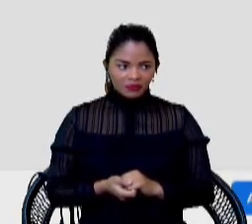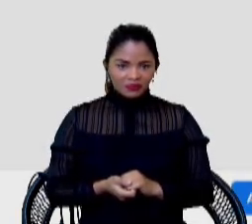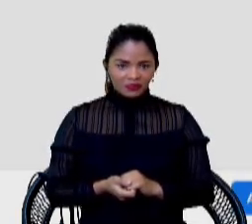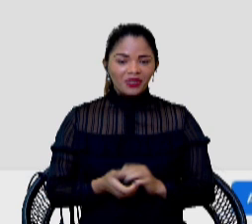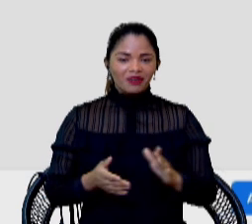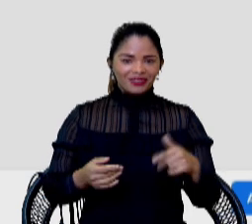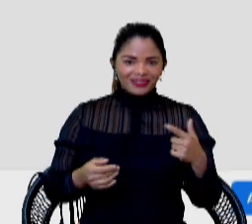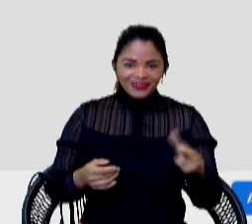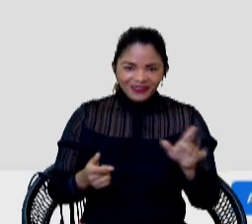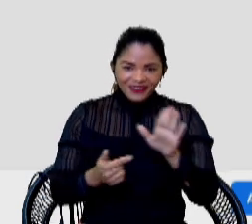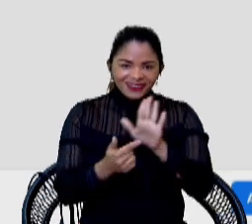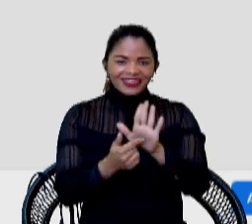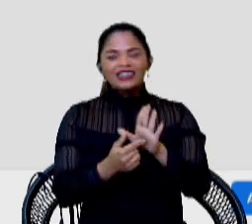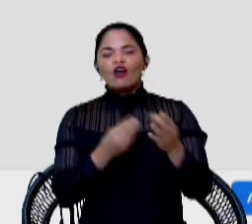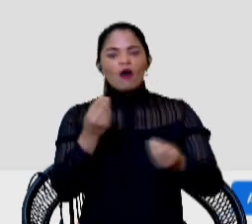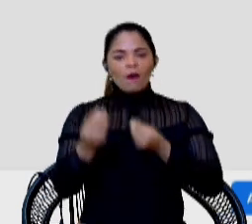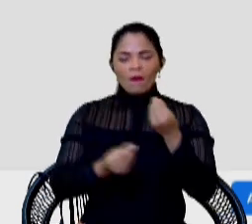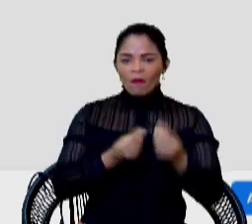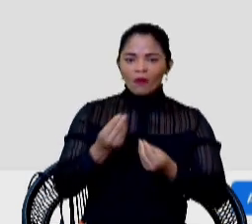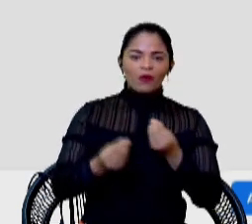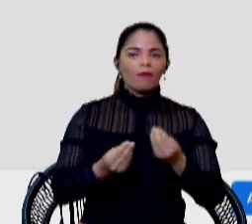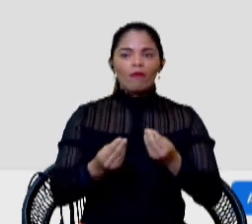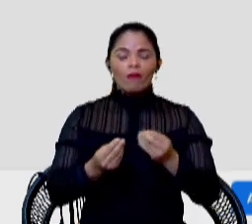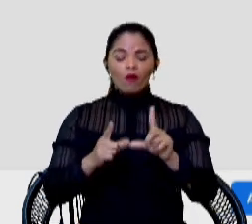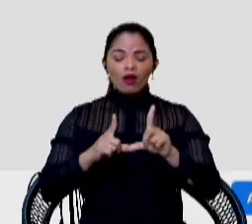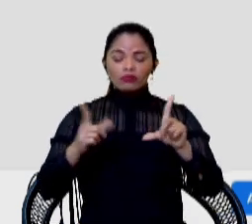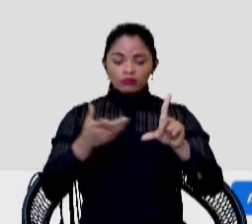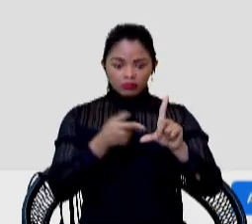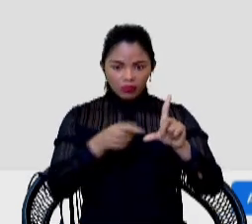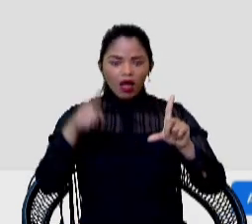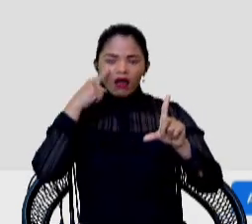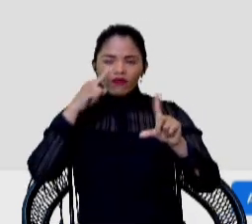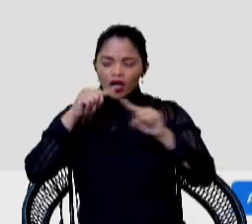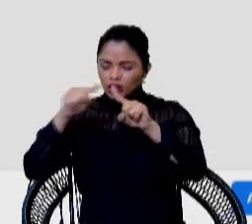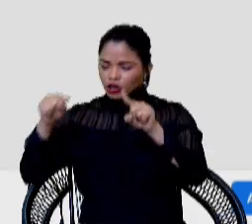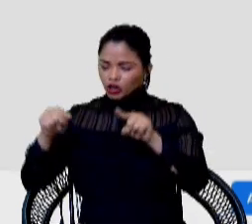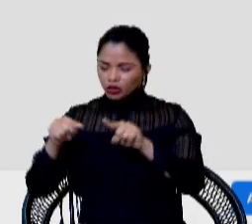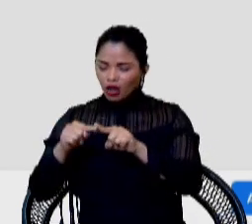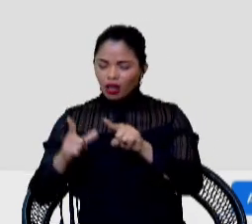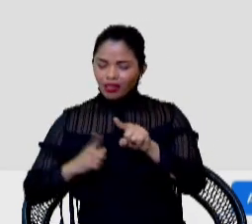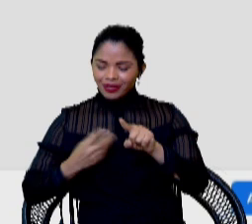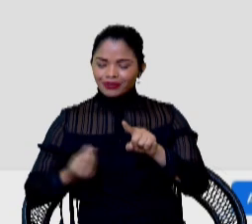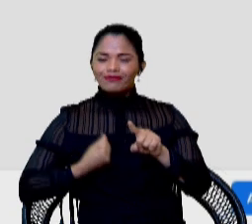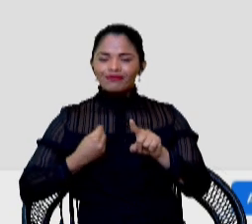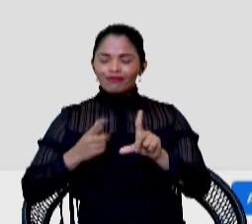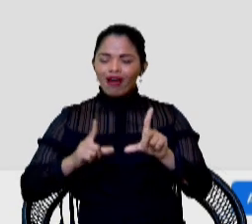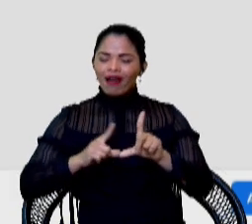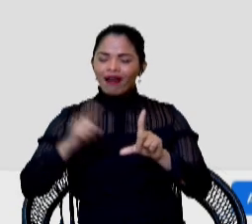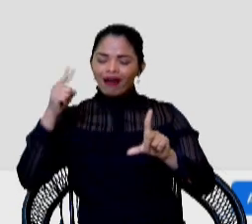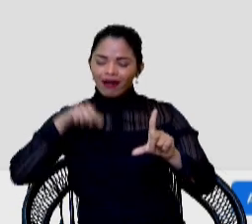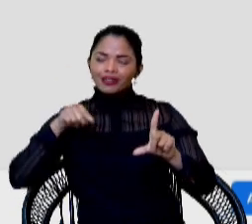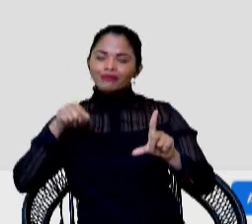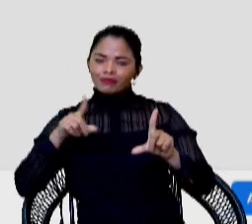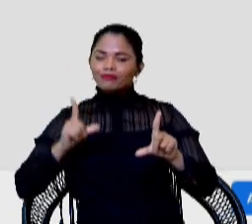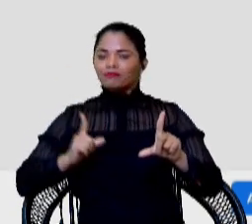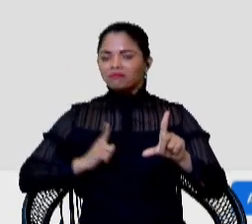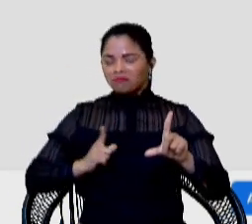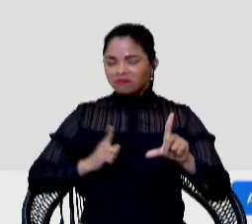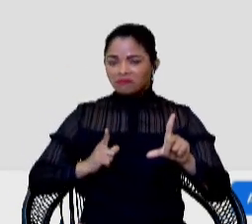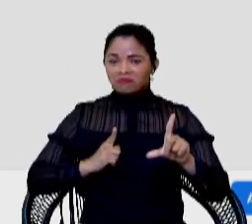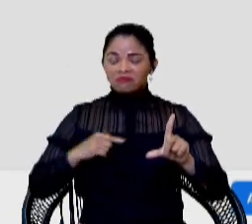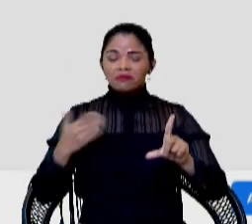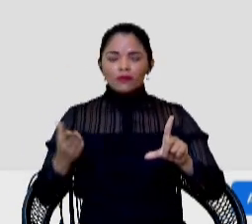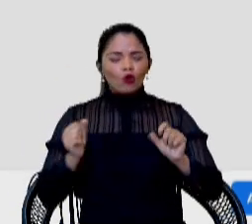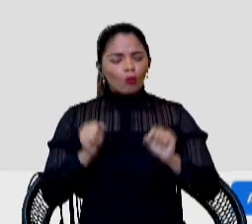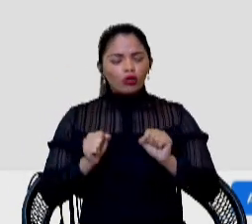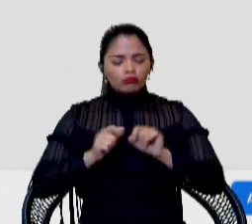E aí, vai mostrar para a gente um pouco do gerenciador. Ele abre uma janela, vocês veem, né? Tá aqui, ó, a janela que a gente estava antes. Aqui, você abre a janela, você